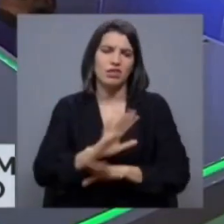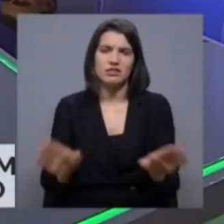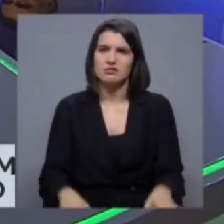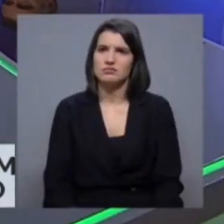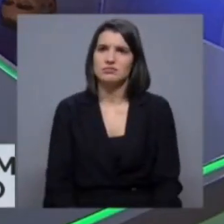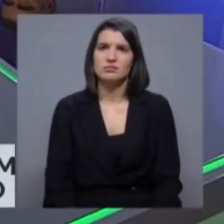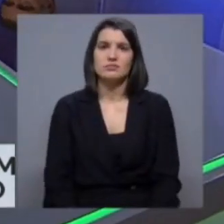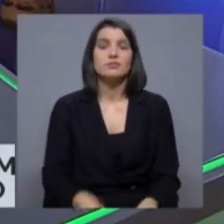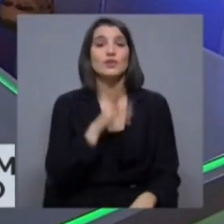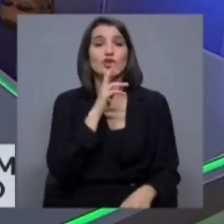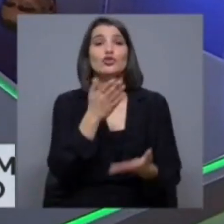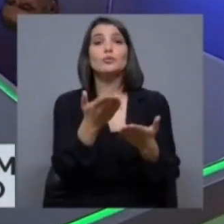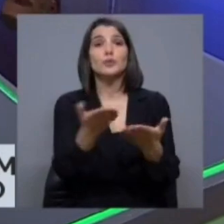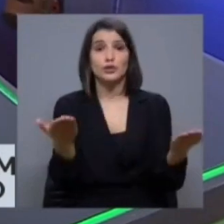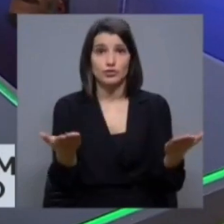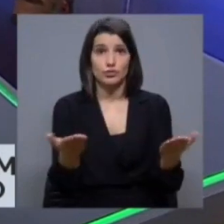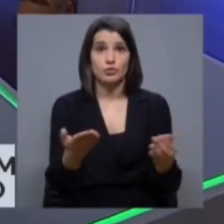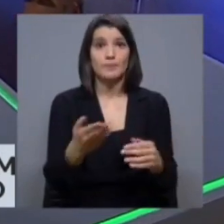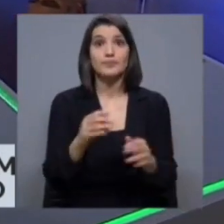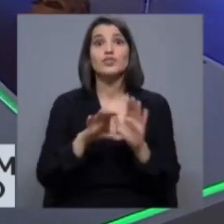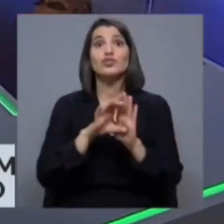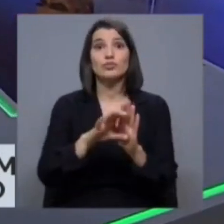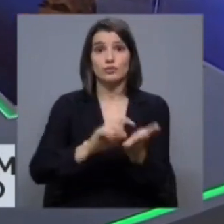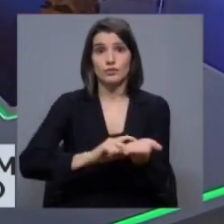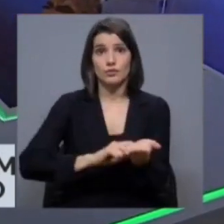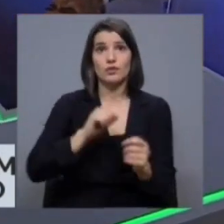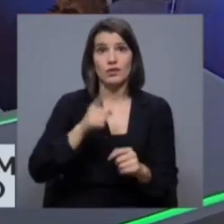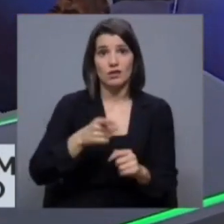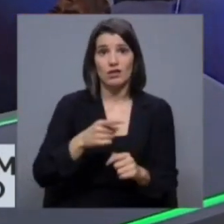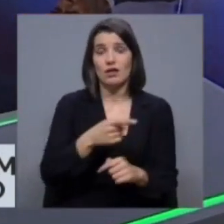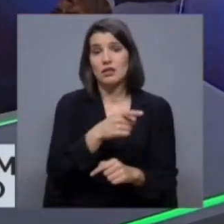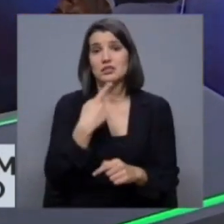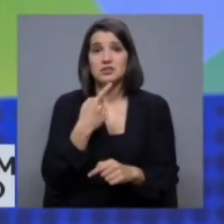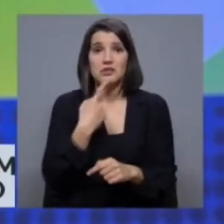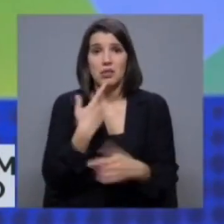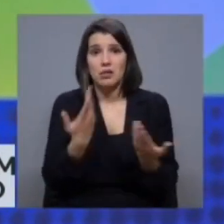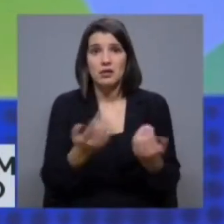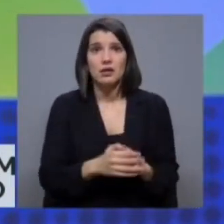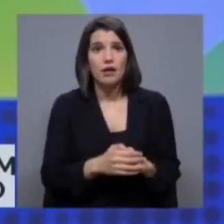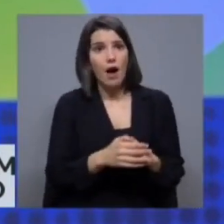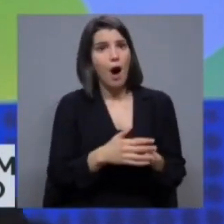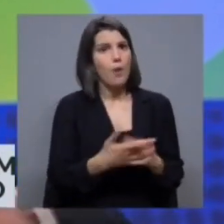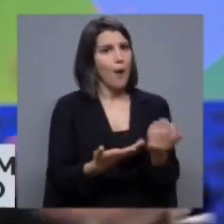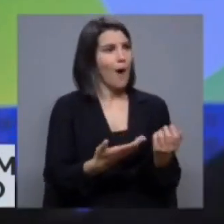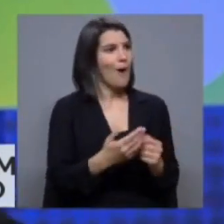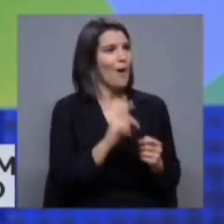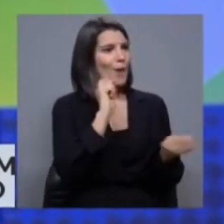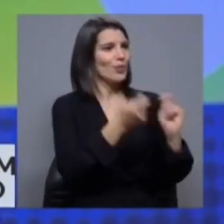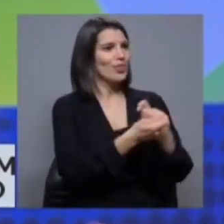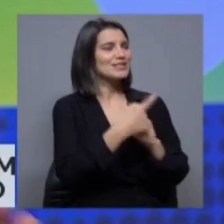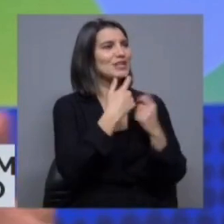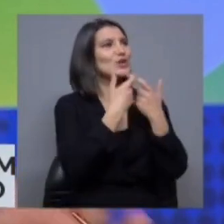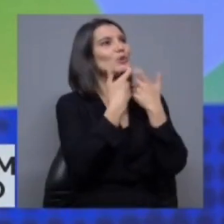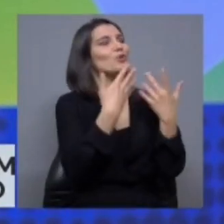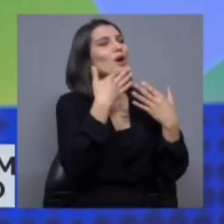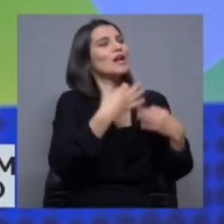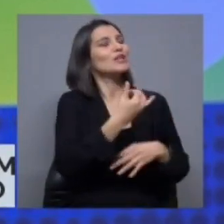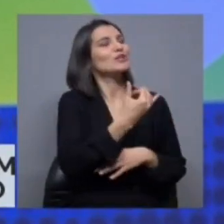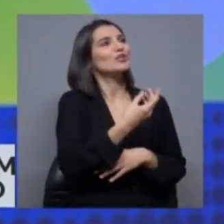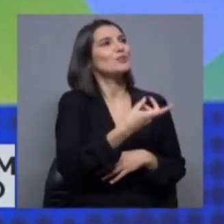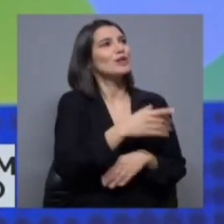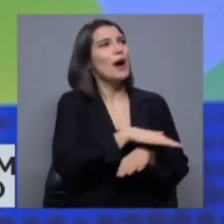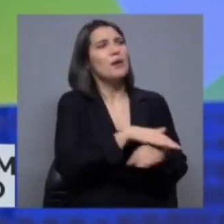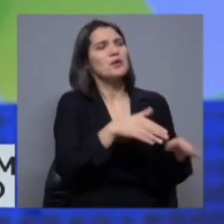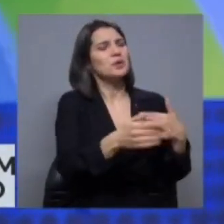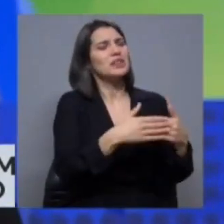muito bem responder a estar que é o ADN do chegaram a região das a loja fez aqui uma grande mudança chegou aqui isso aqui tá tudo que acreditava em 2019